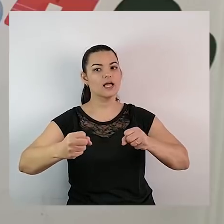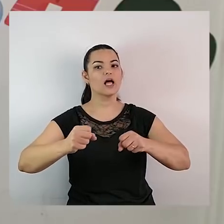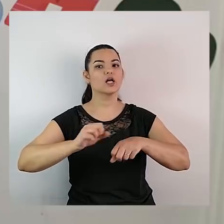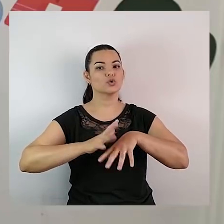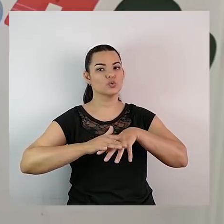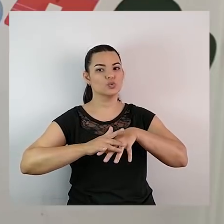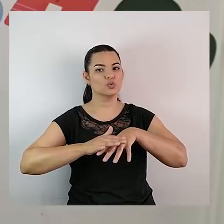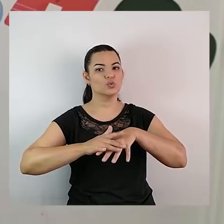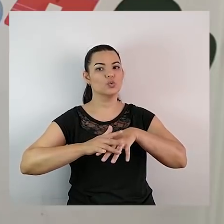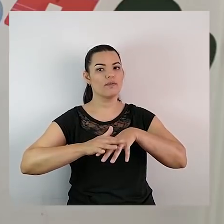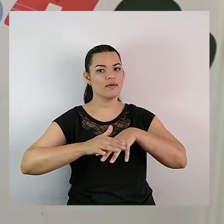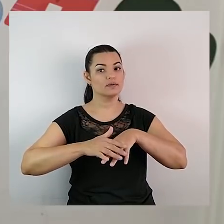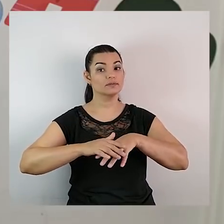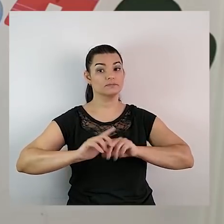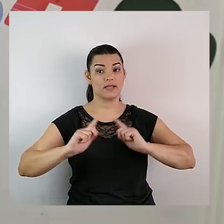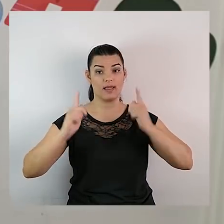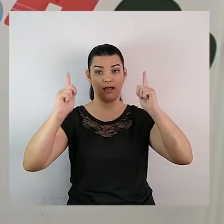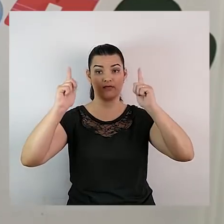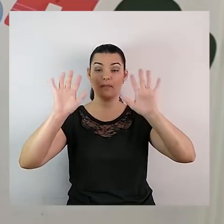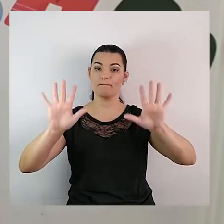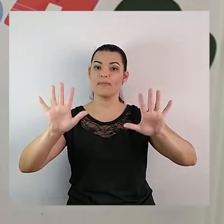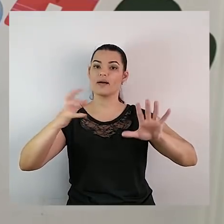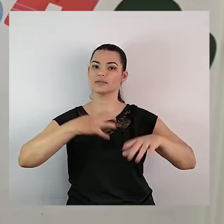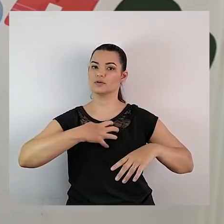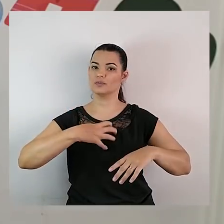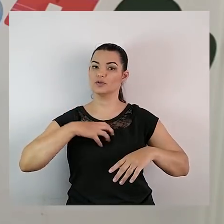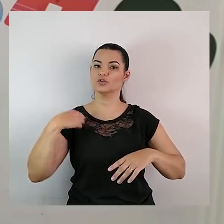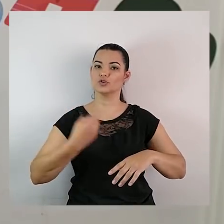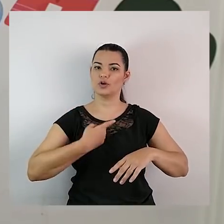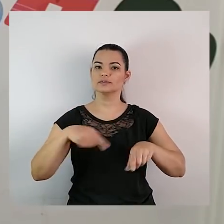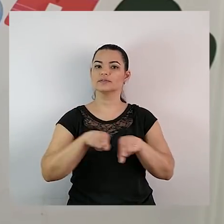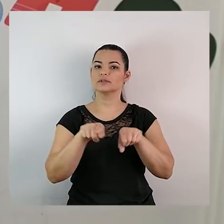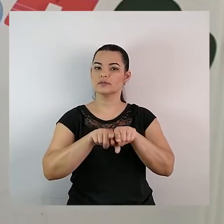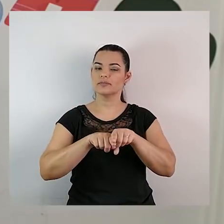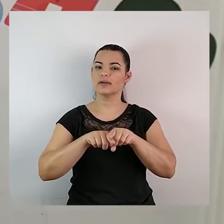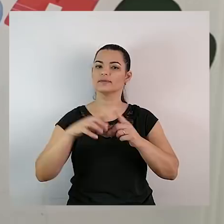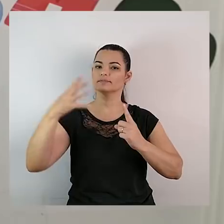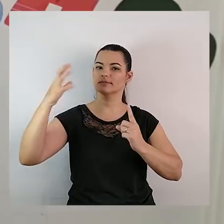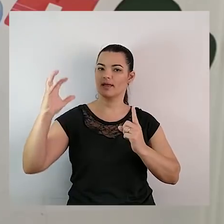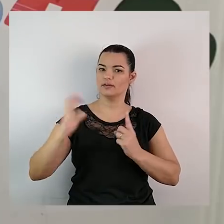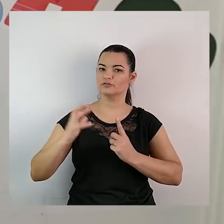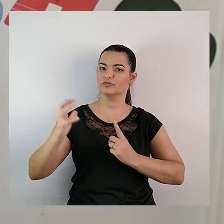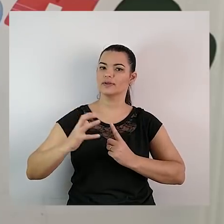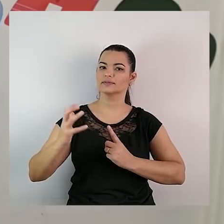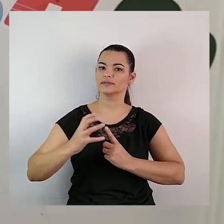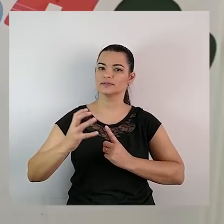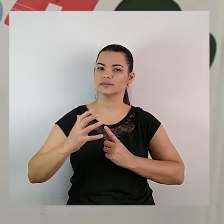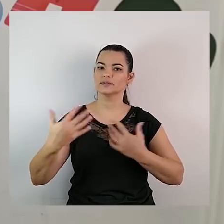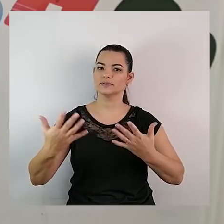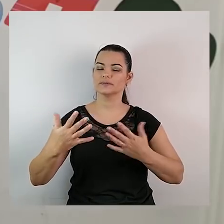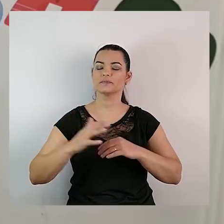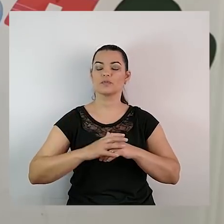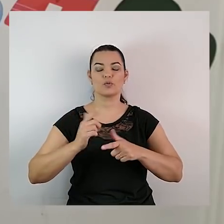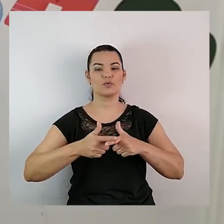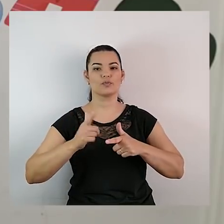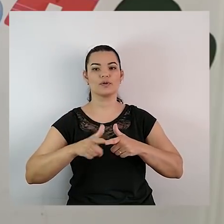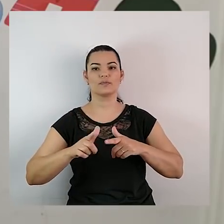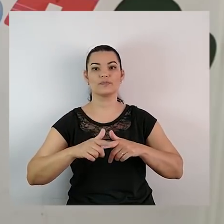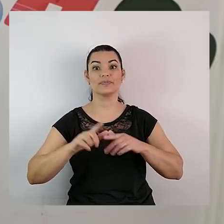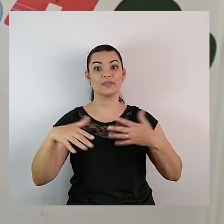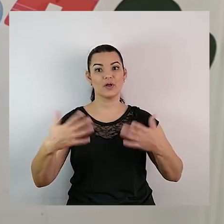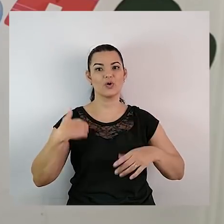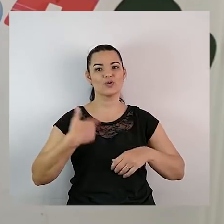comportamento também interfere. Eu tenho certeza que essas discussões vão ajudar bastante o que nós vamos conversar